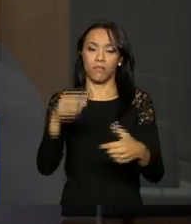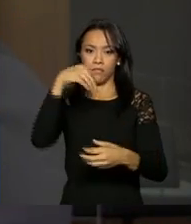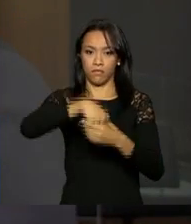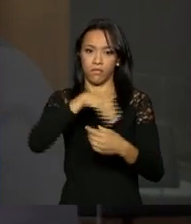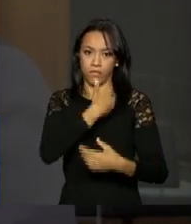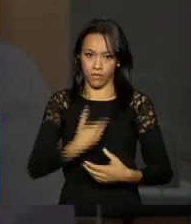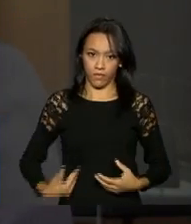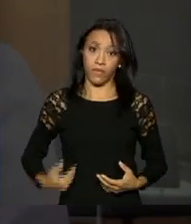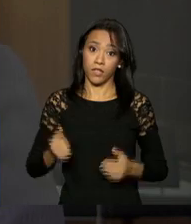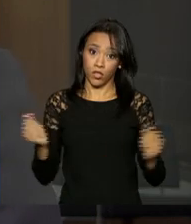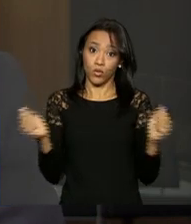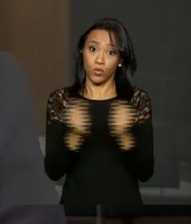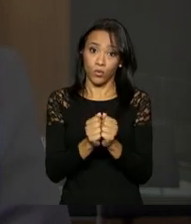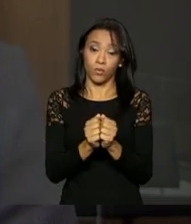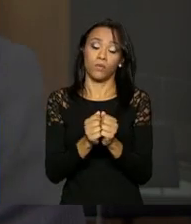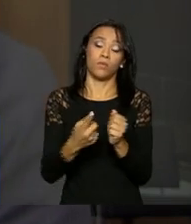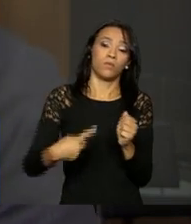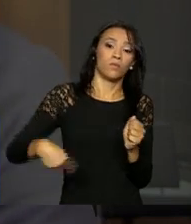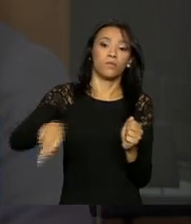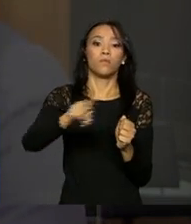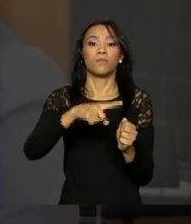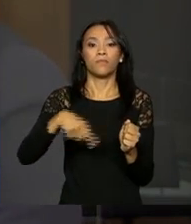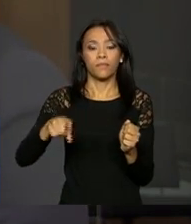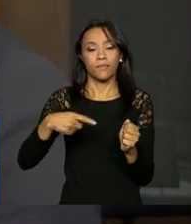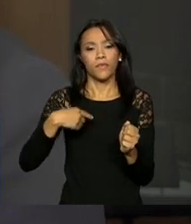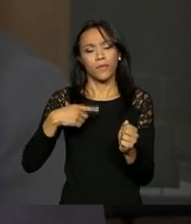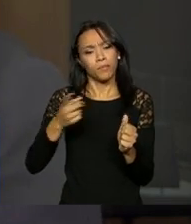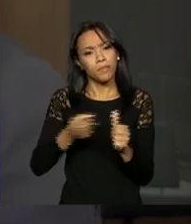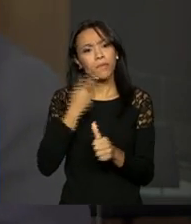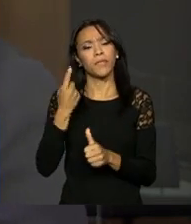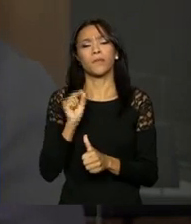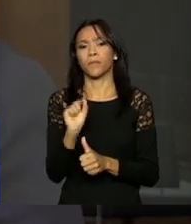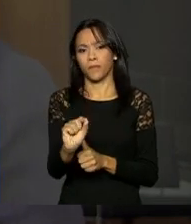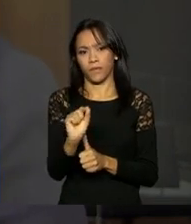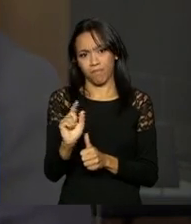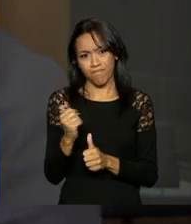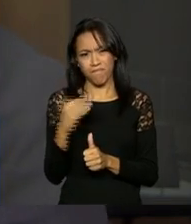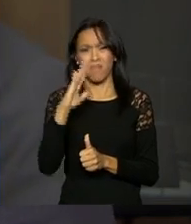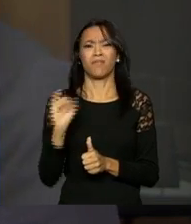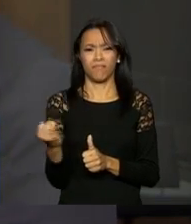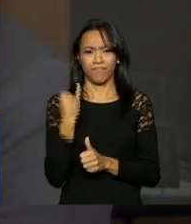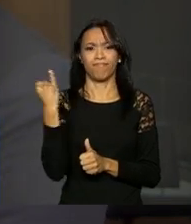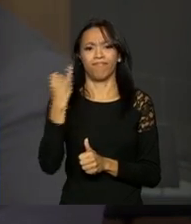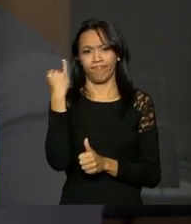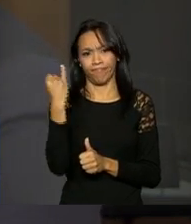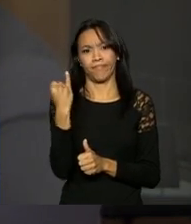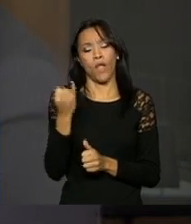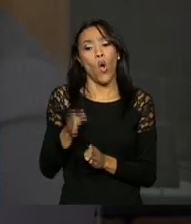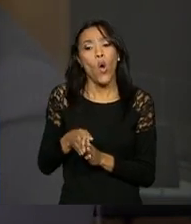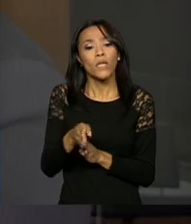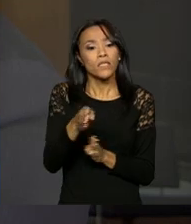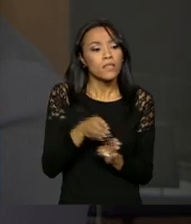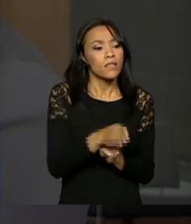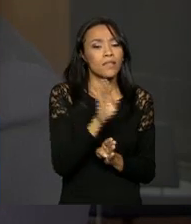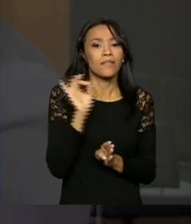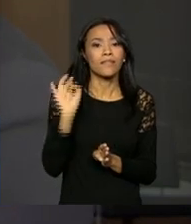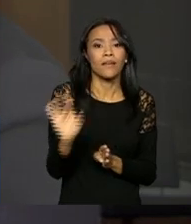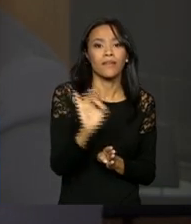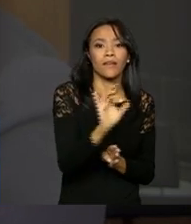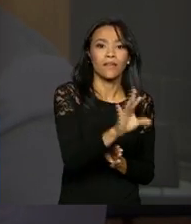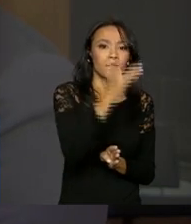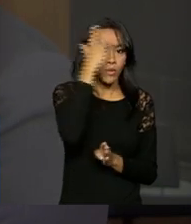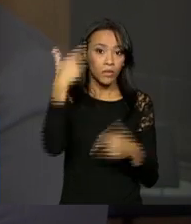comunidades. Num primeiro momento, a mais importante é aquela que recomenda a todos os operadores de recursos